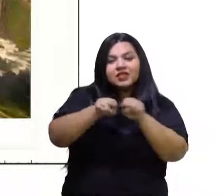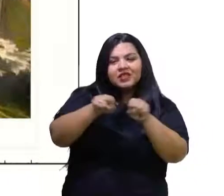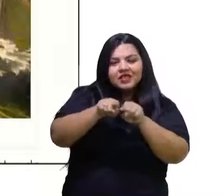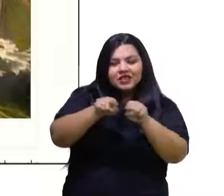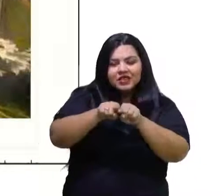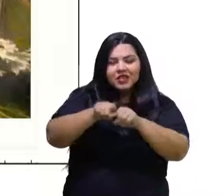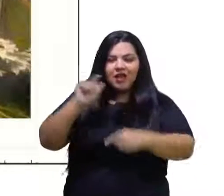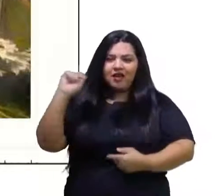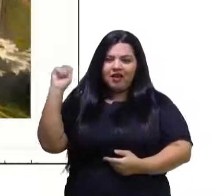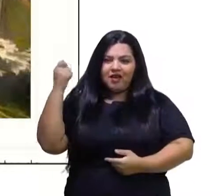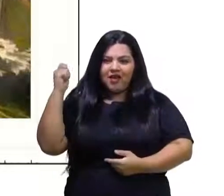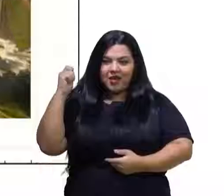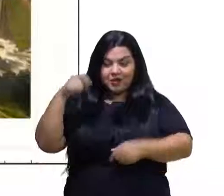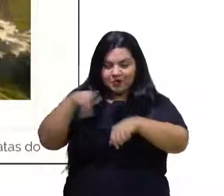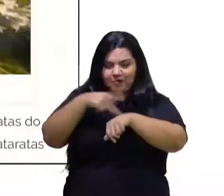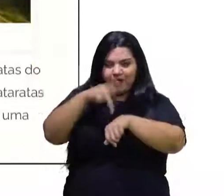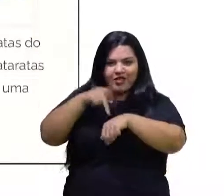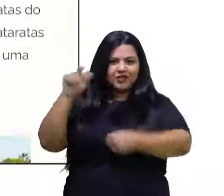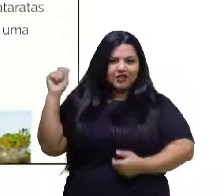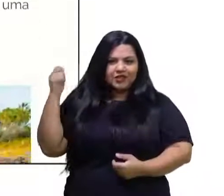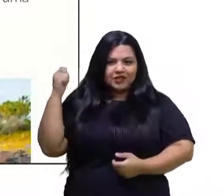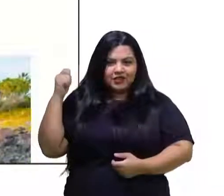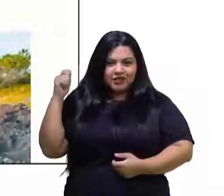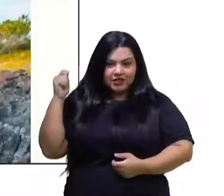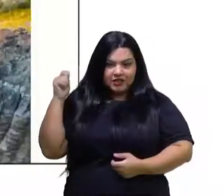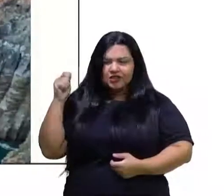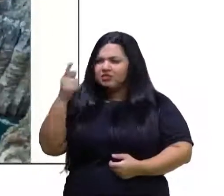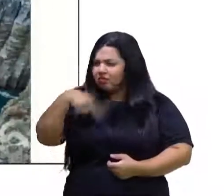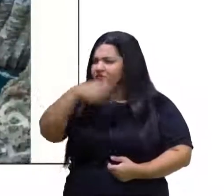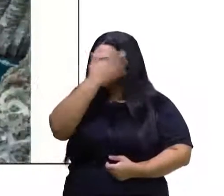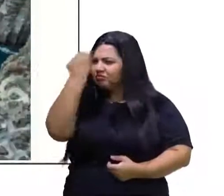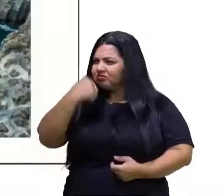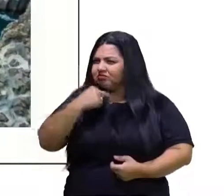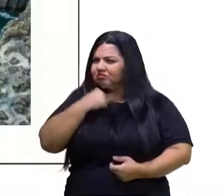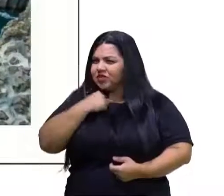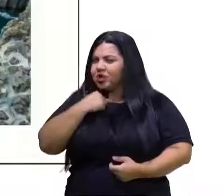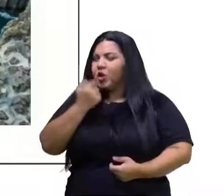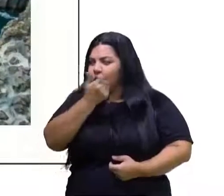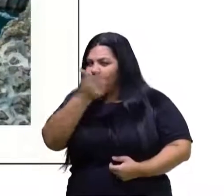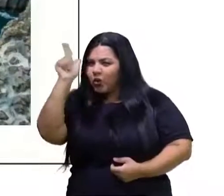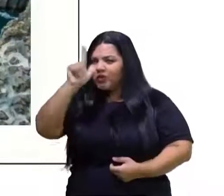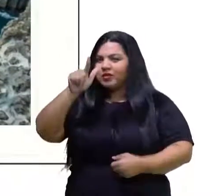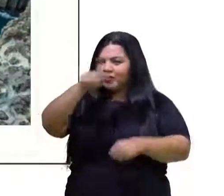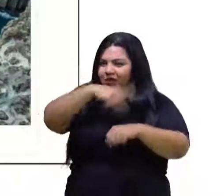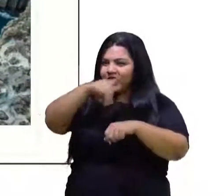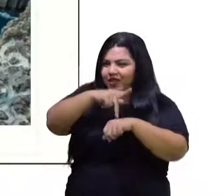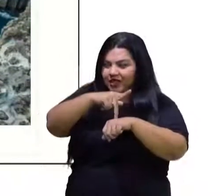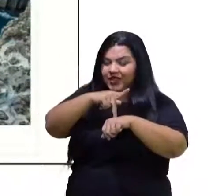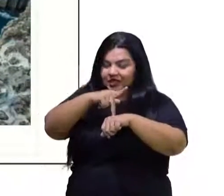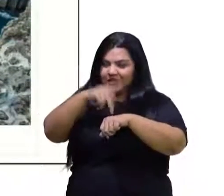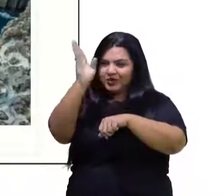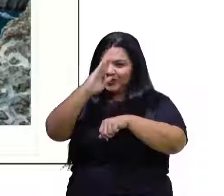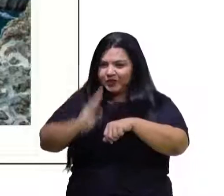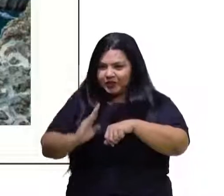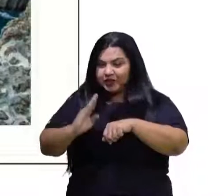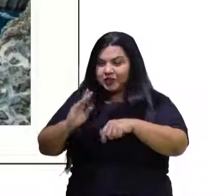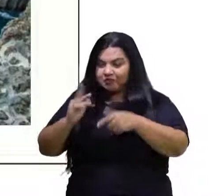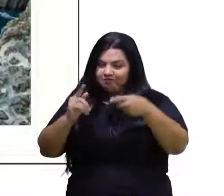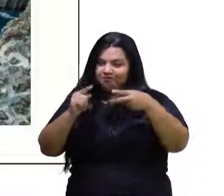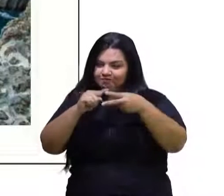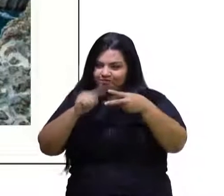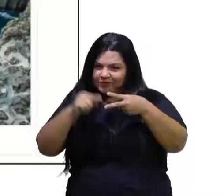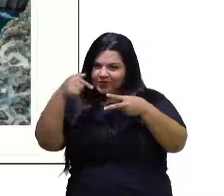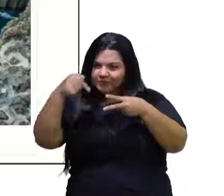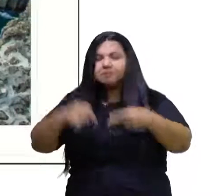na Argentina, tá bom? Então, não vamos esquecer mais uma paisagem do Brasil considerada uma das 7 maravilhas